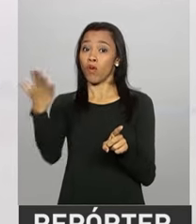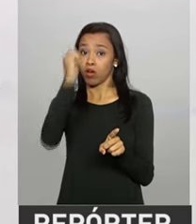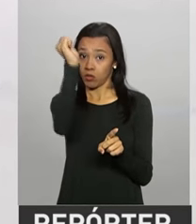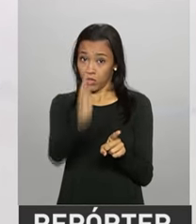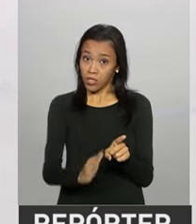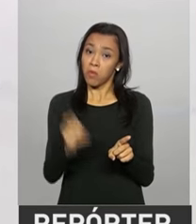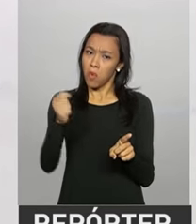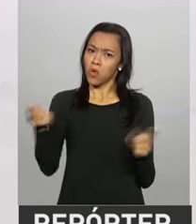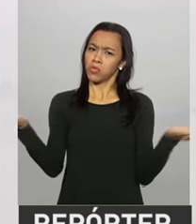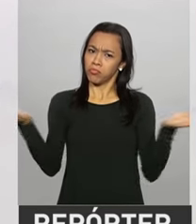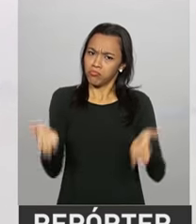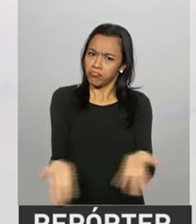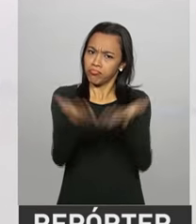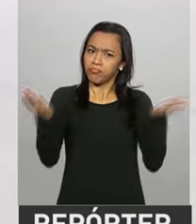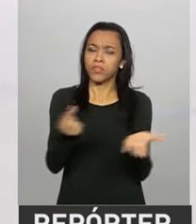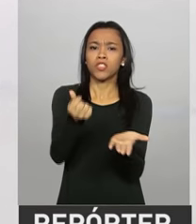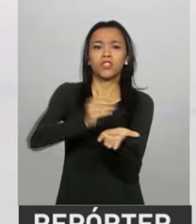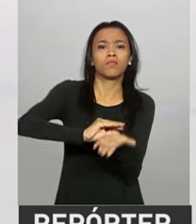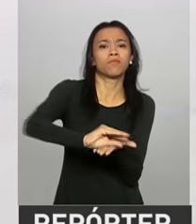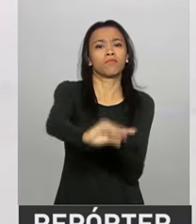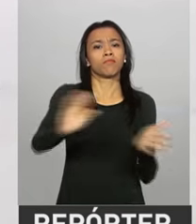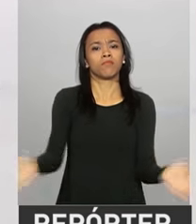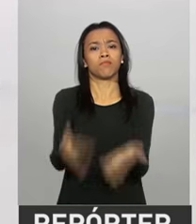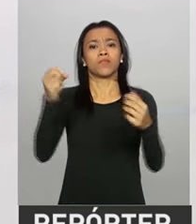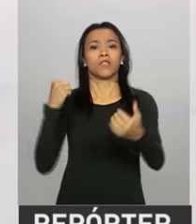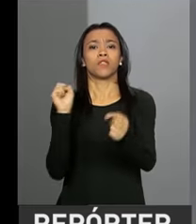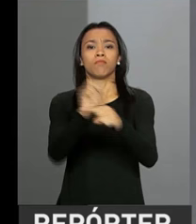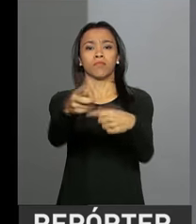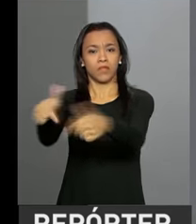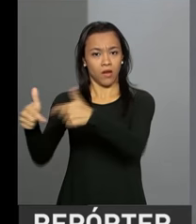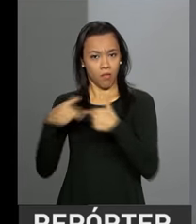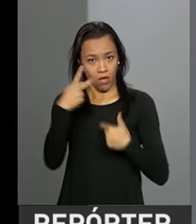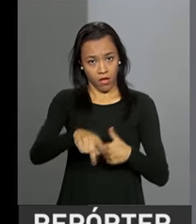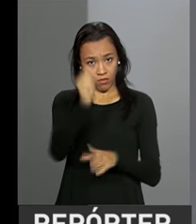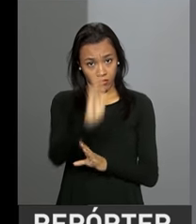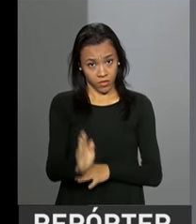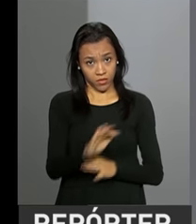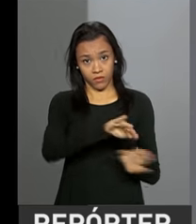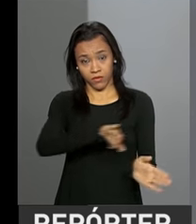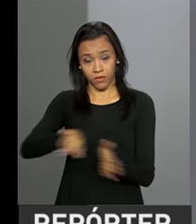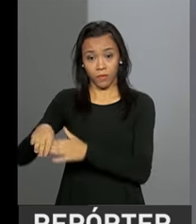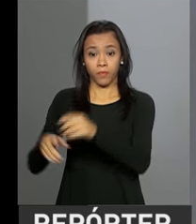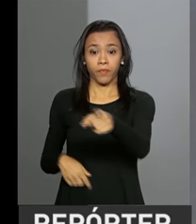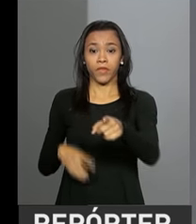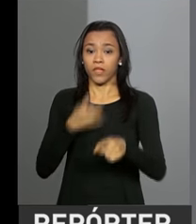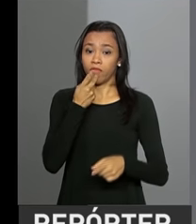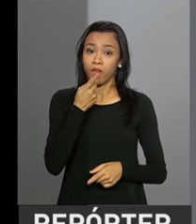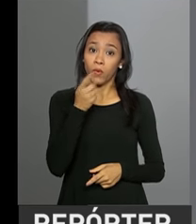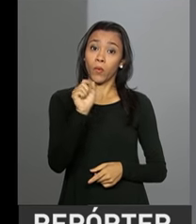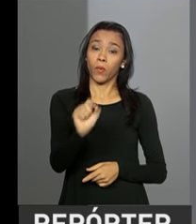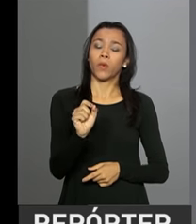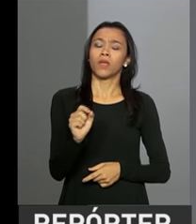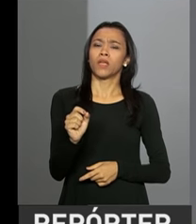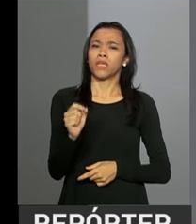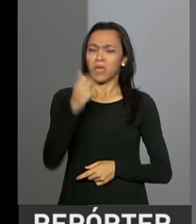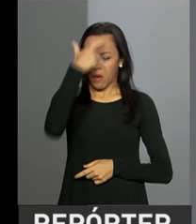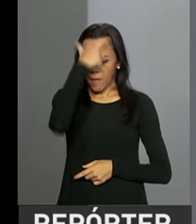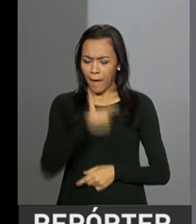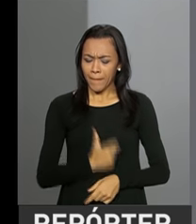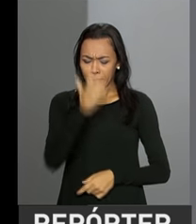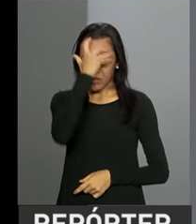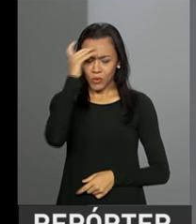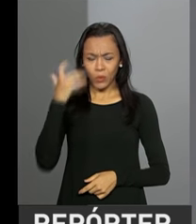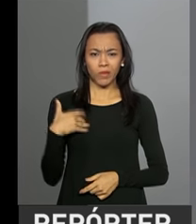investir mais e gerar empregos no país. Não há nada mais indigno para um indivíduo do que